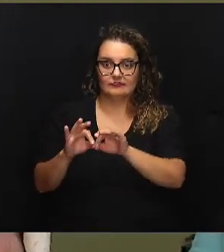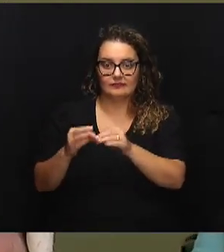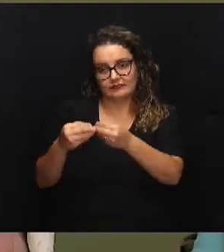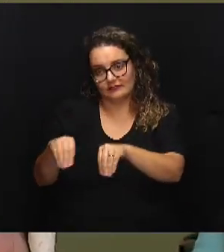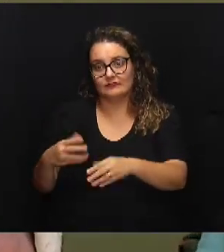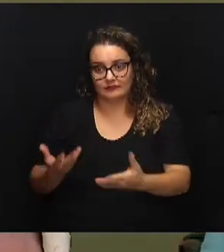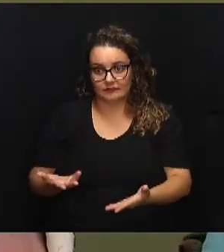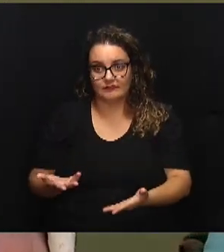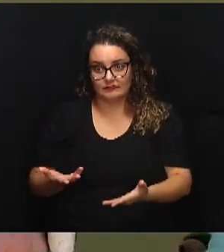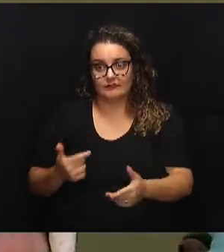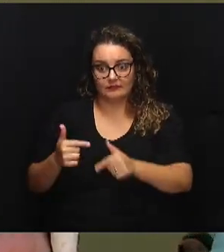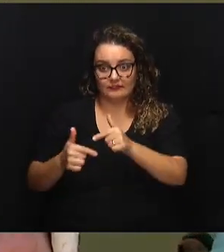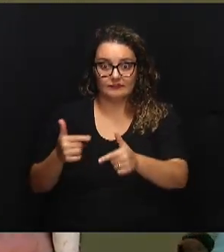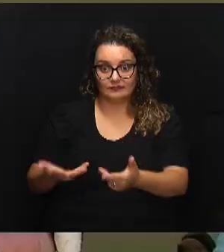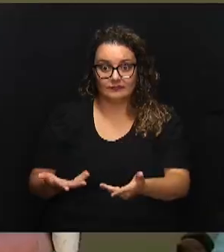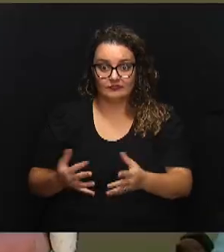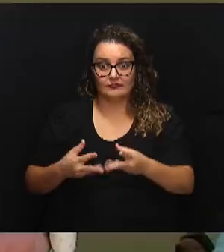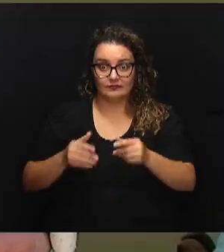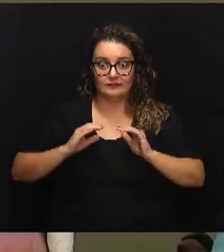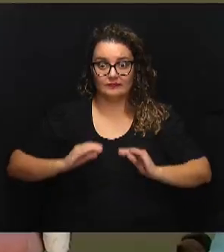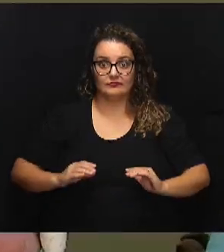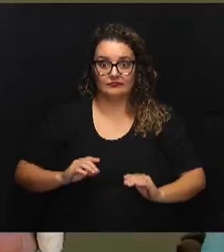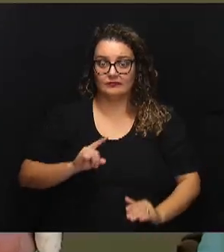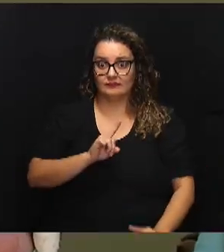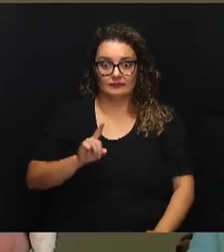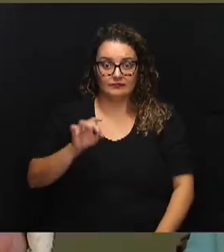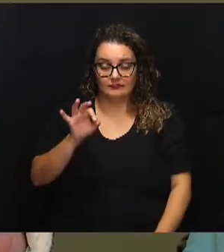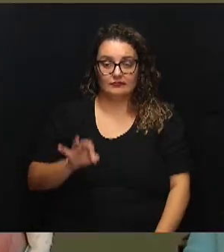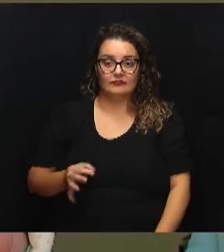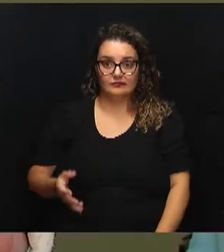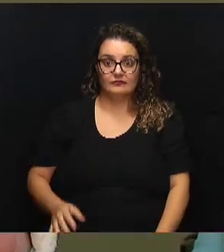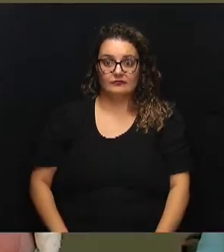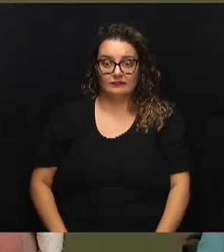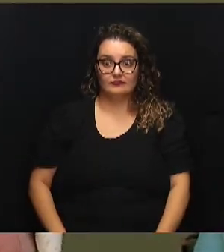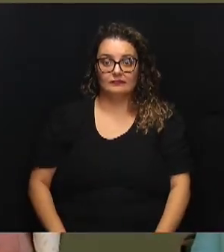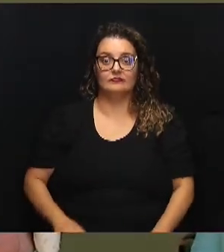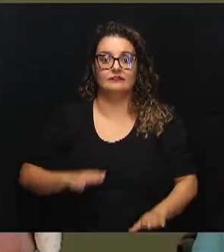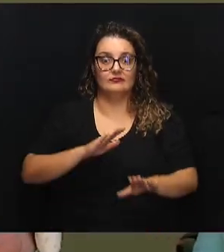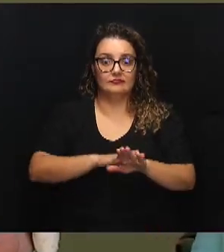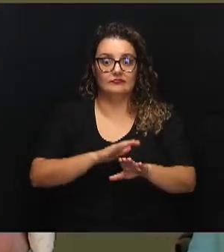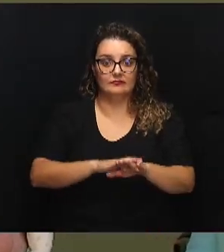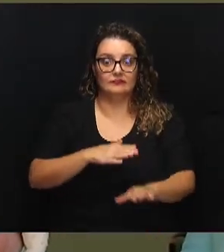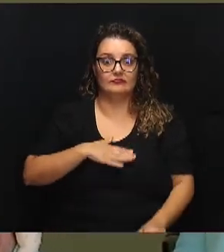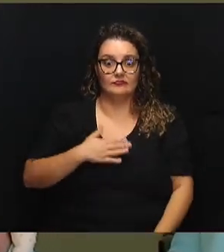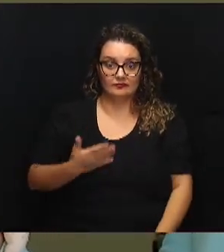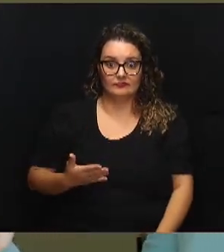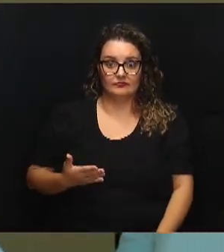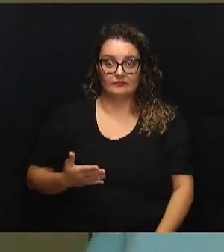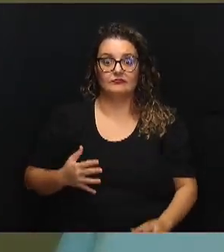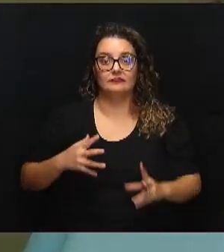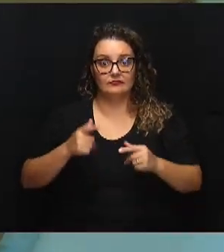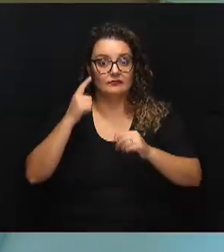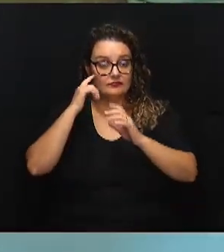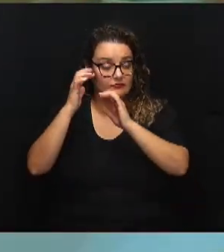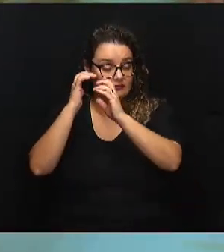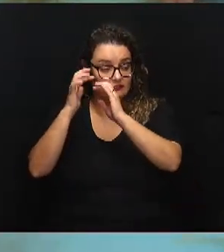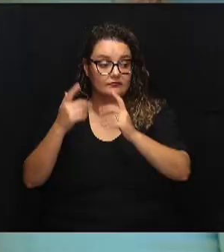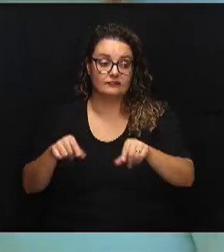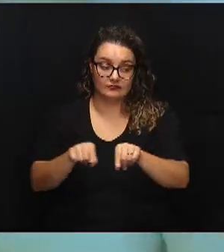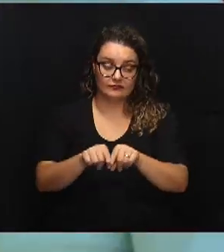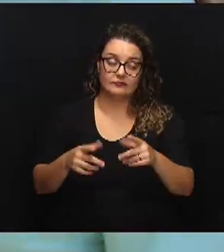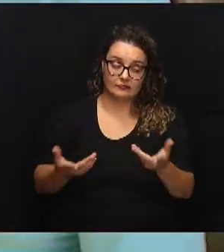em função de todos os meus comportamentos inadequados, das minhas ações, né? E todos os meus pensamentos também,